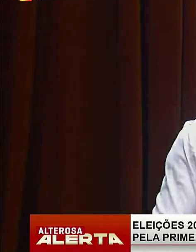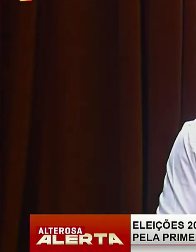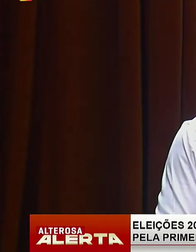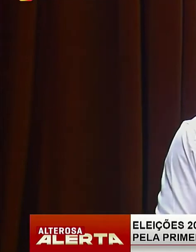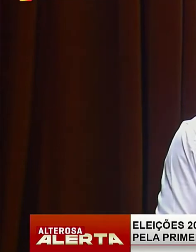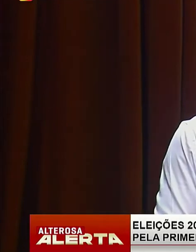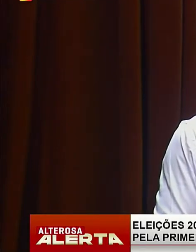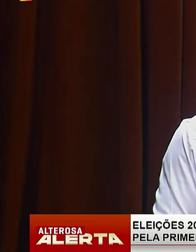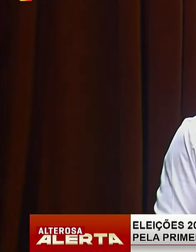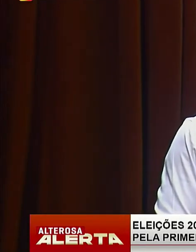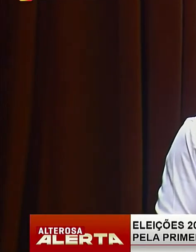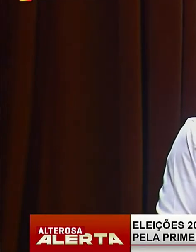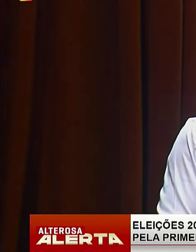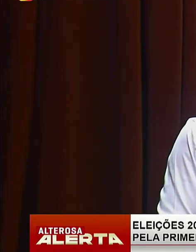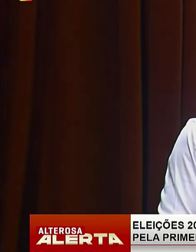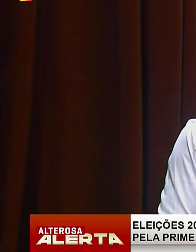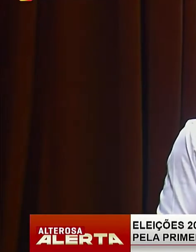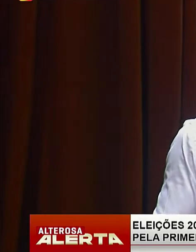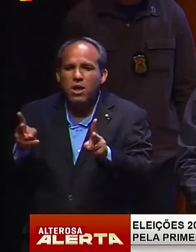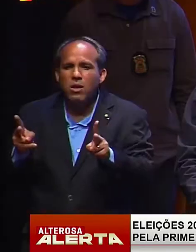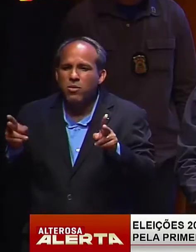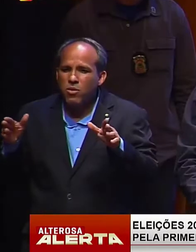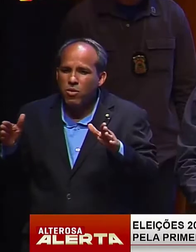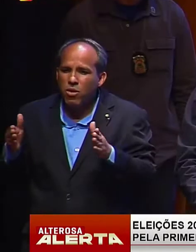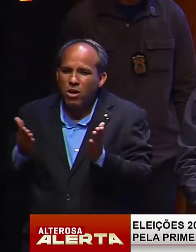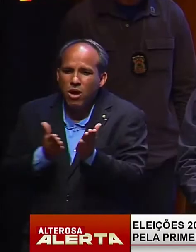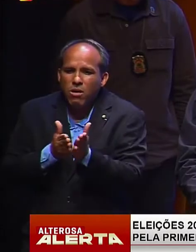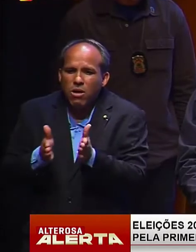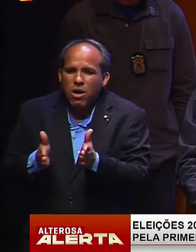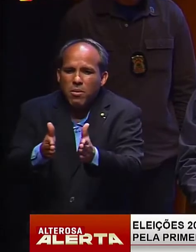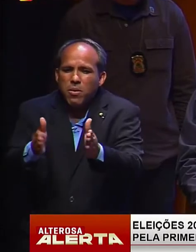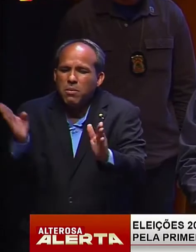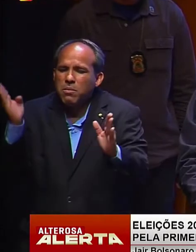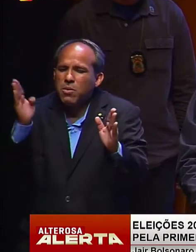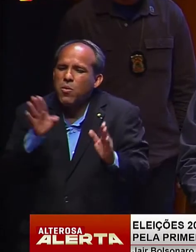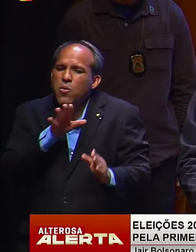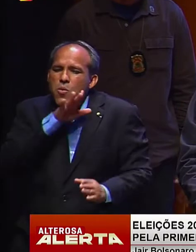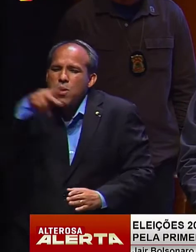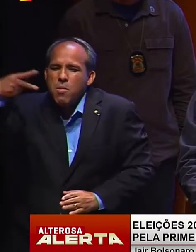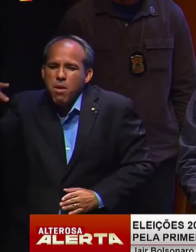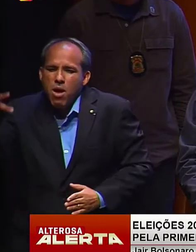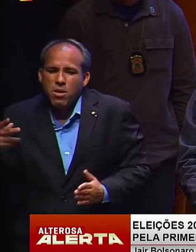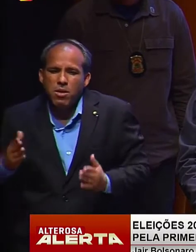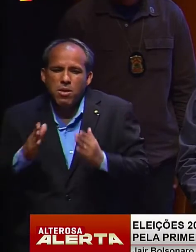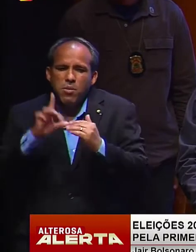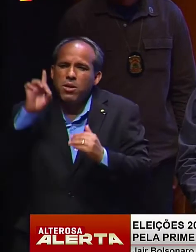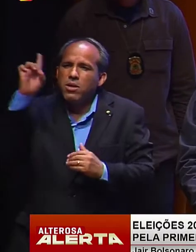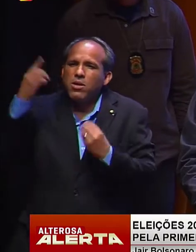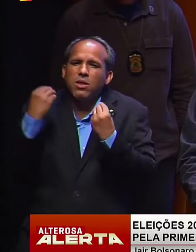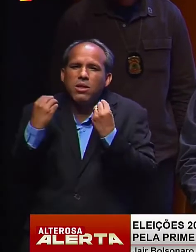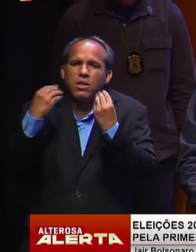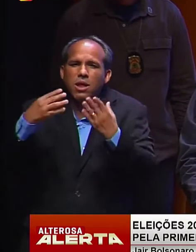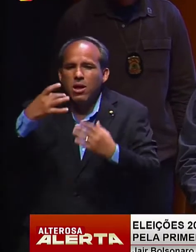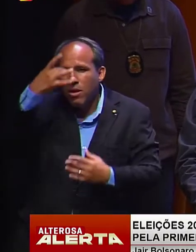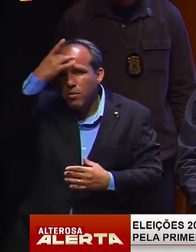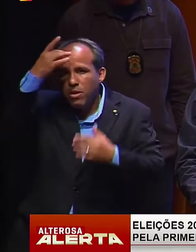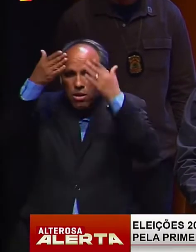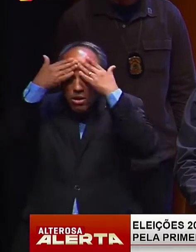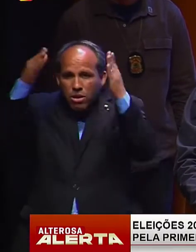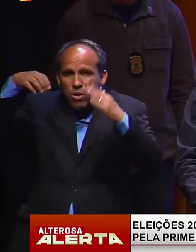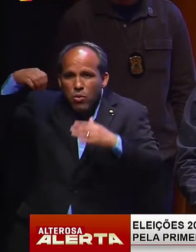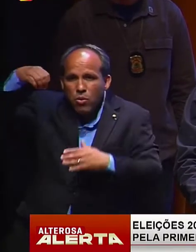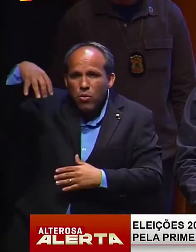é aquele que levará o Brasil para o futuro. Peço a Deus que ilumine a cada um dos 200 e